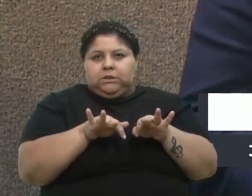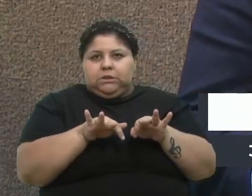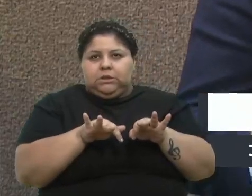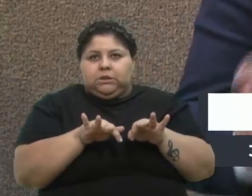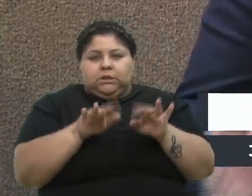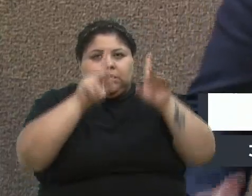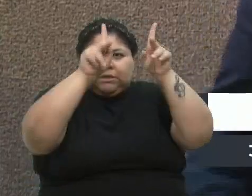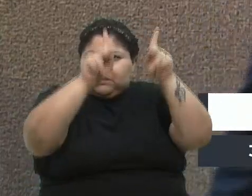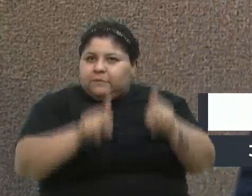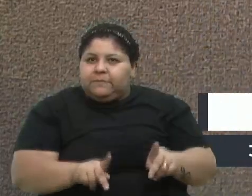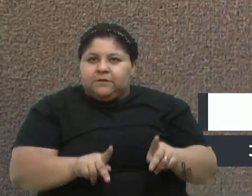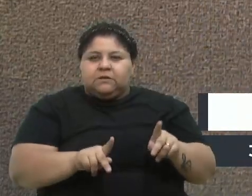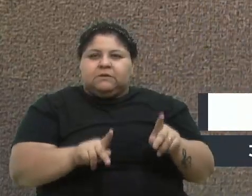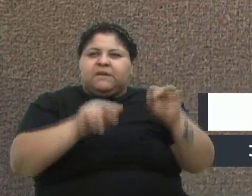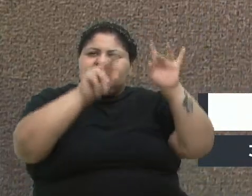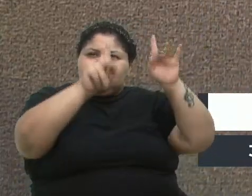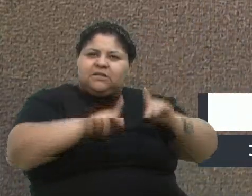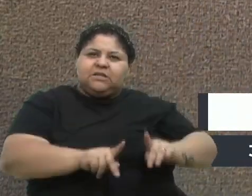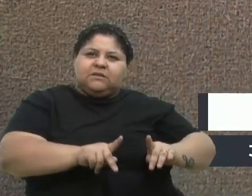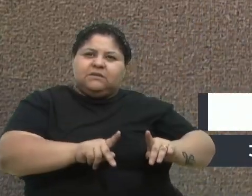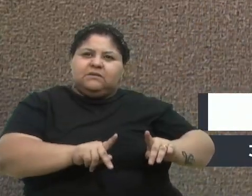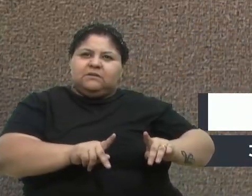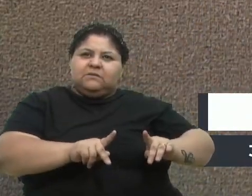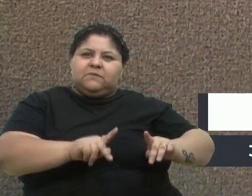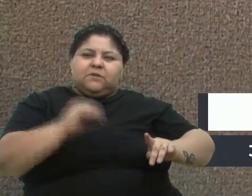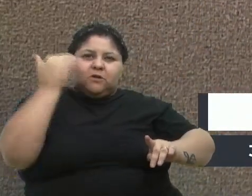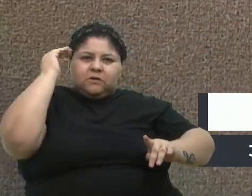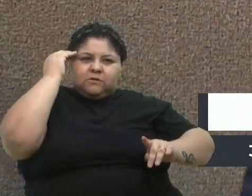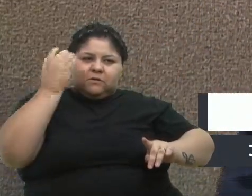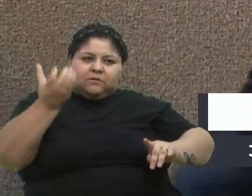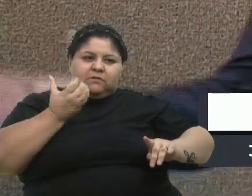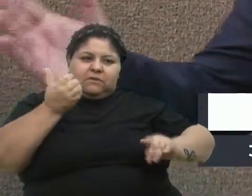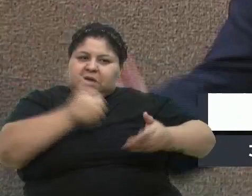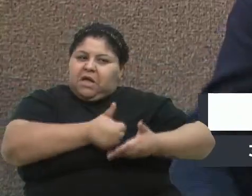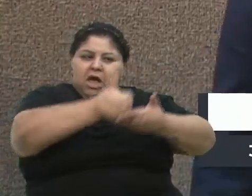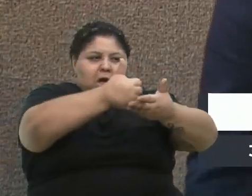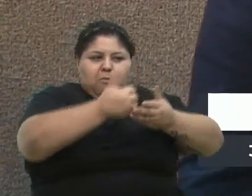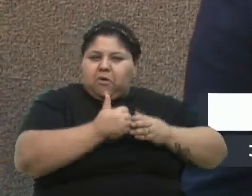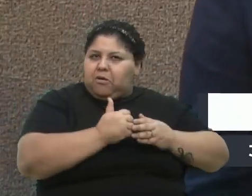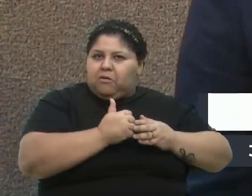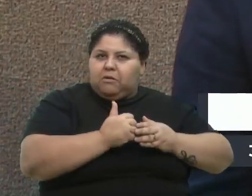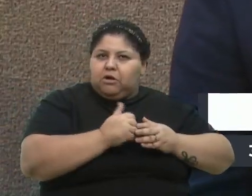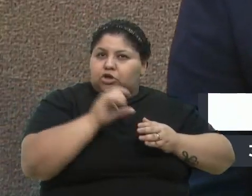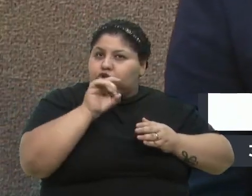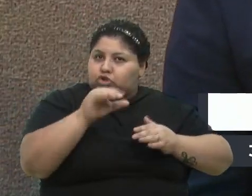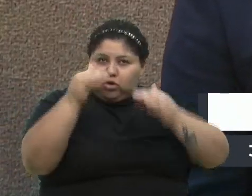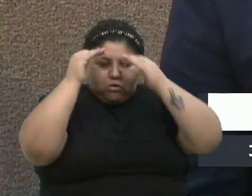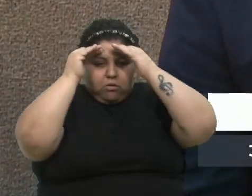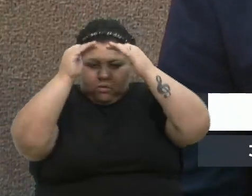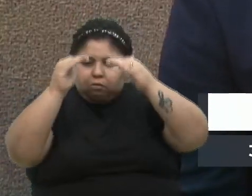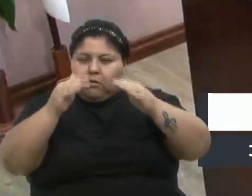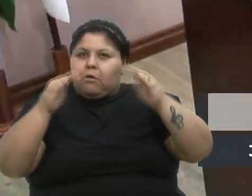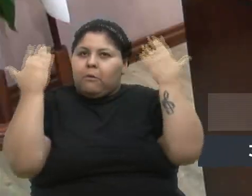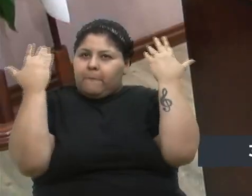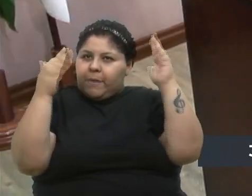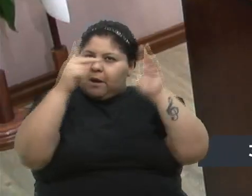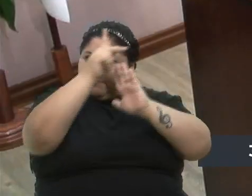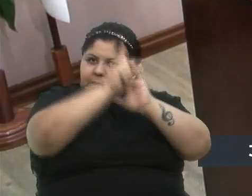causa, pelo menos que respeite. Não precisa ser militante, respeite. Então, parabéns ao seu projeto.